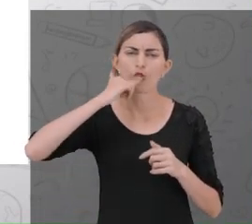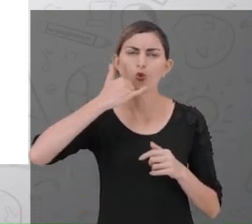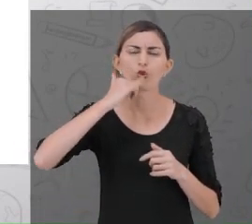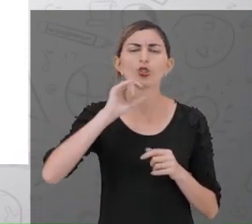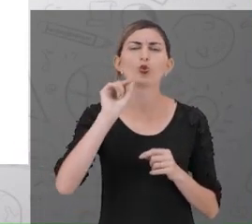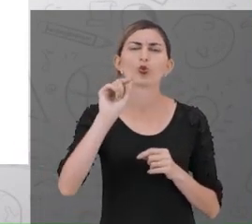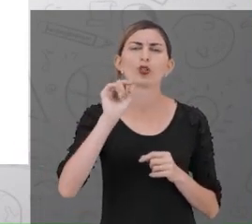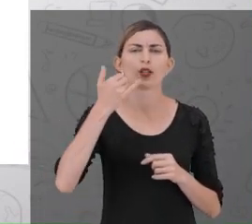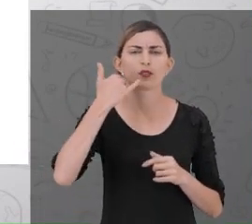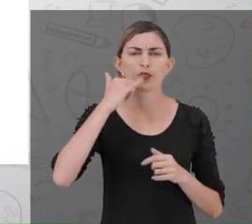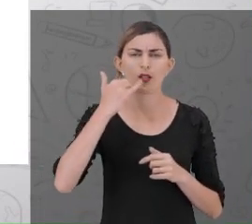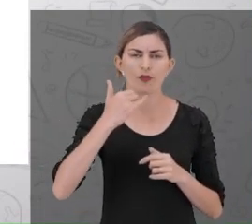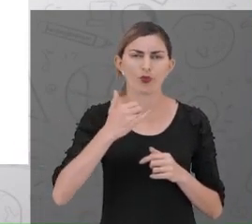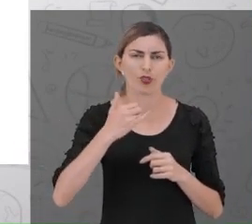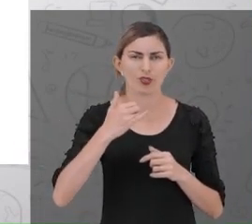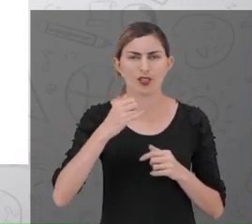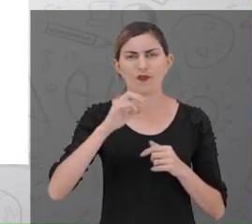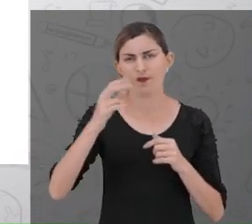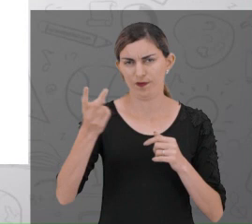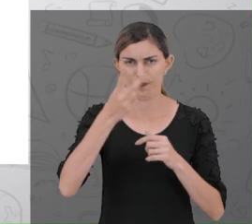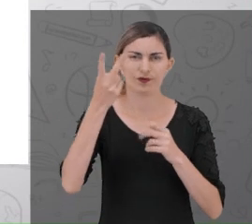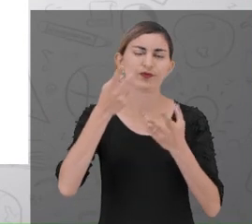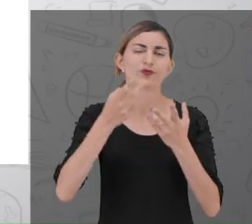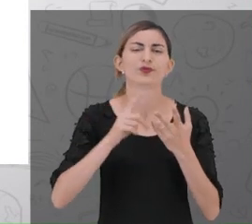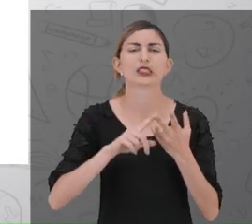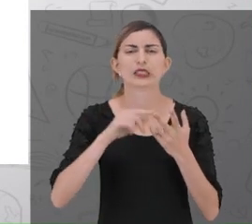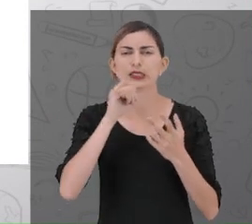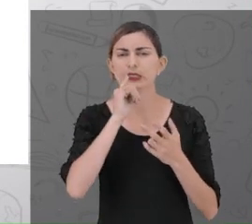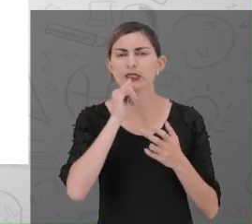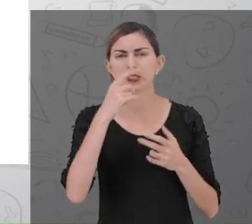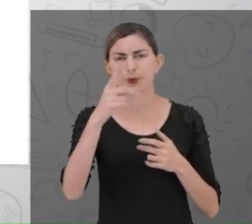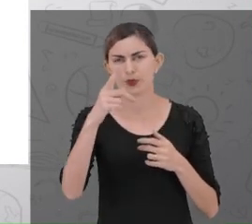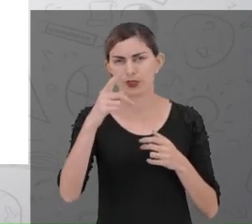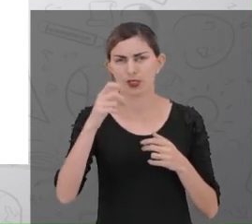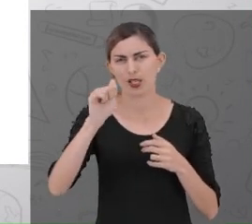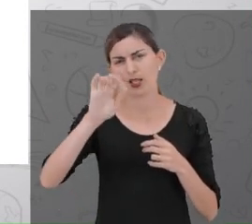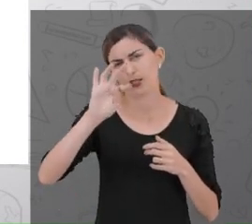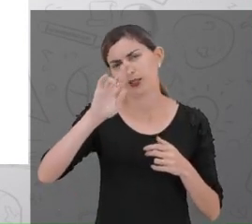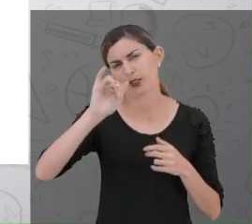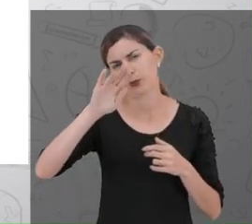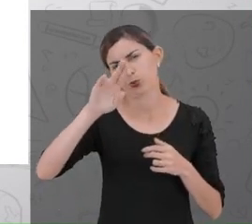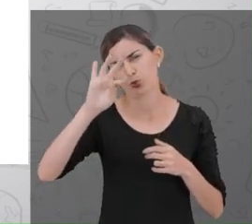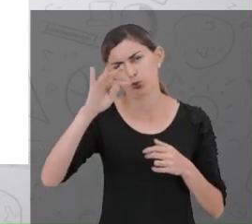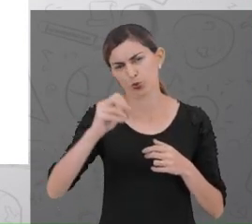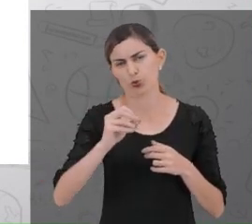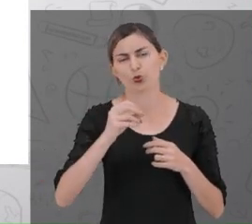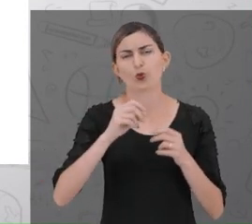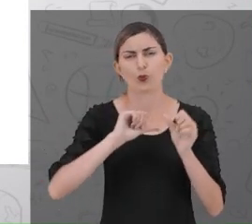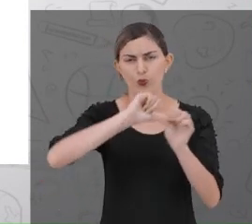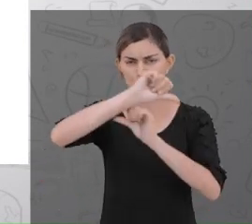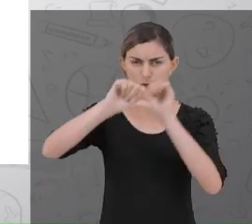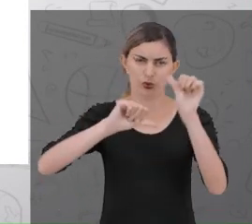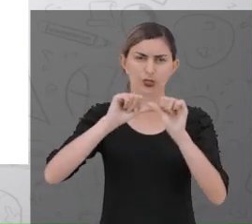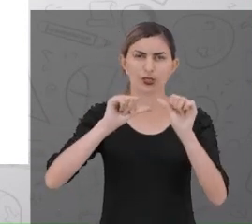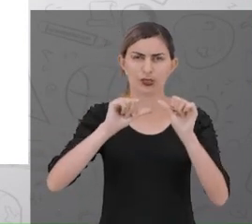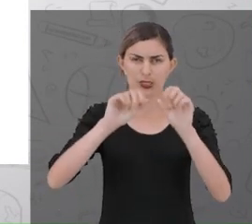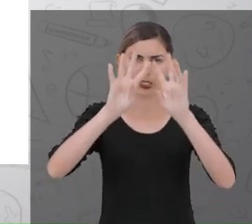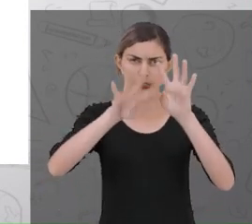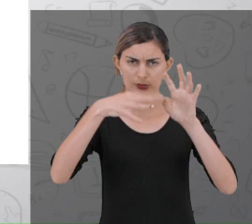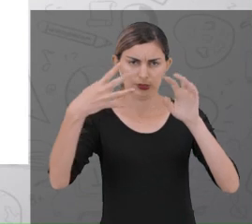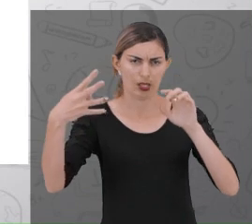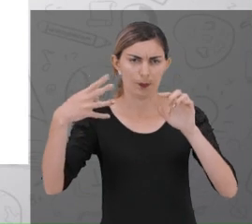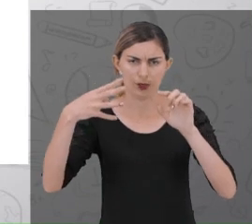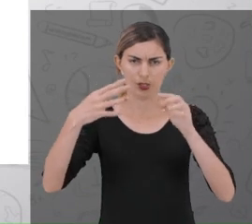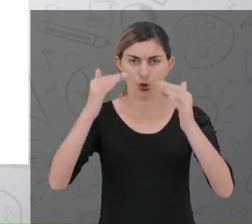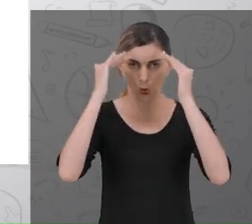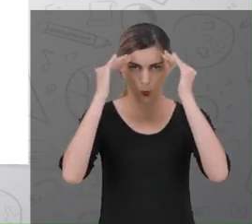atributo telefone. Como esse atributo é do tipo multivalorado, esse atributo ele é transformado